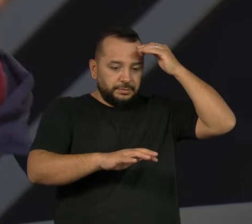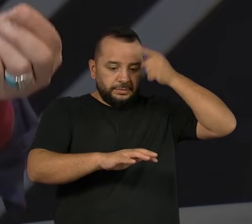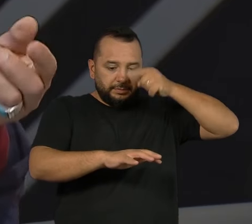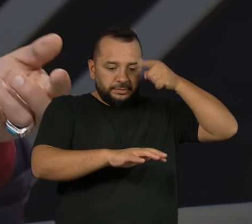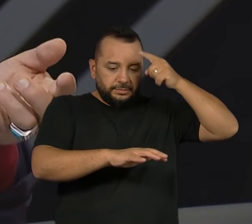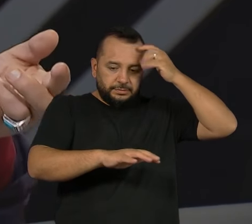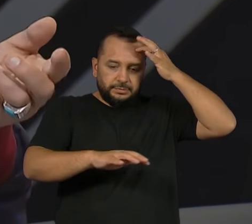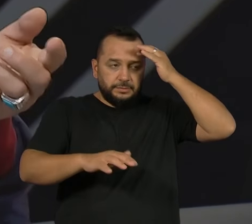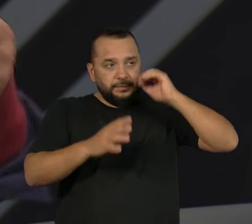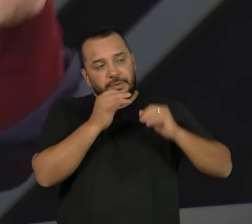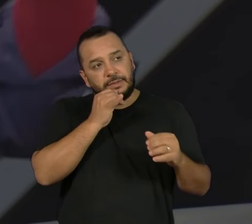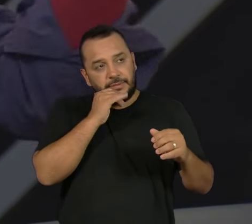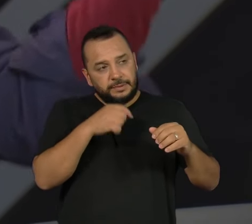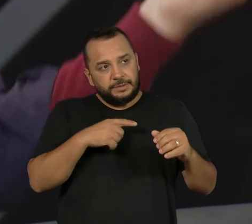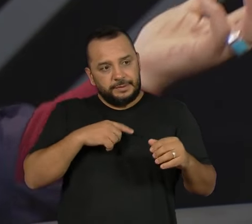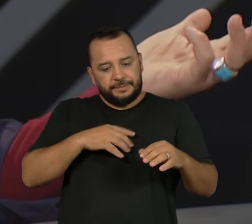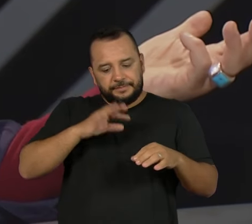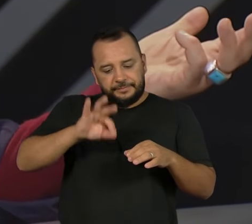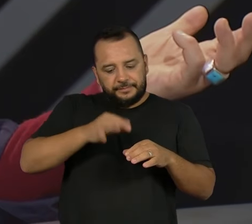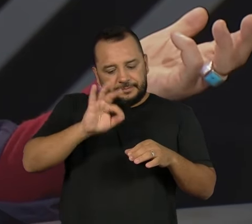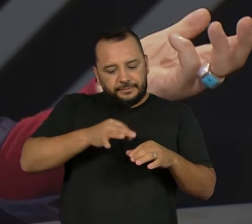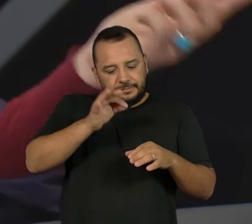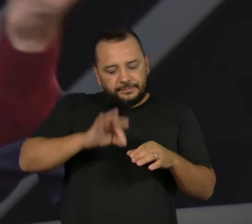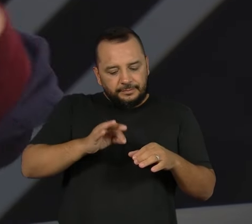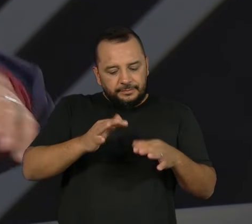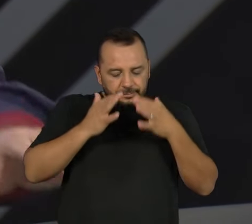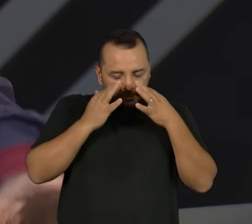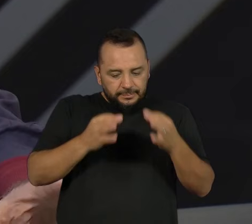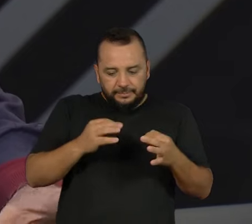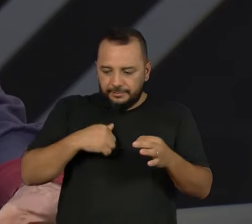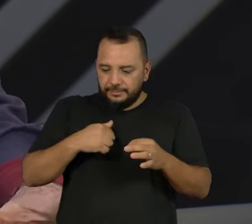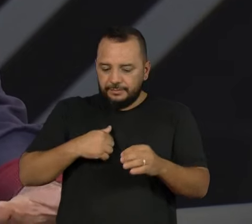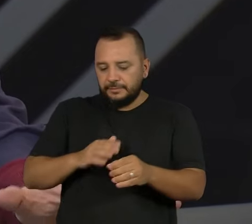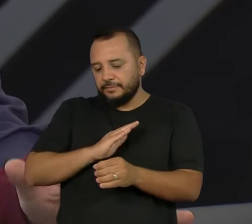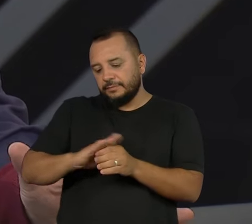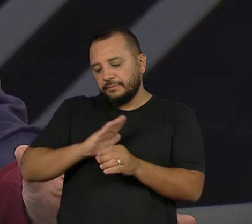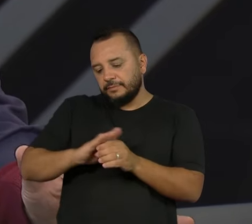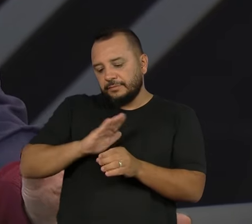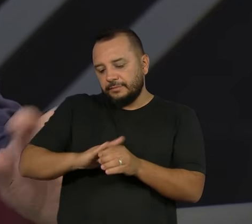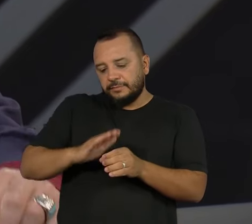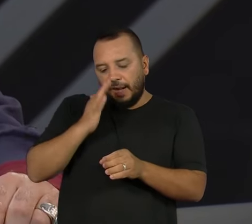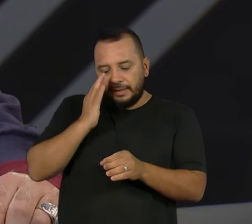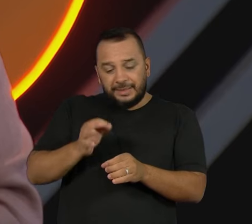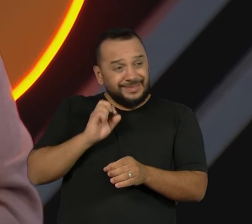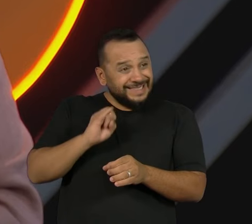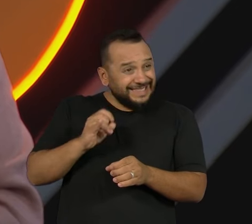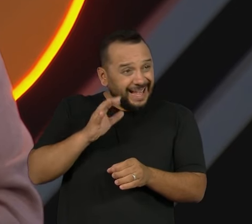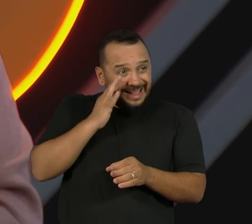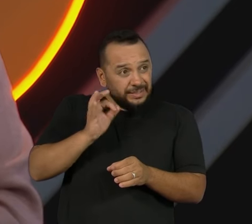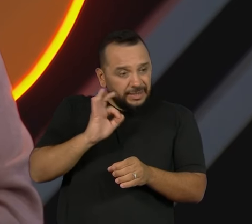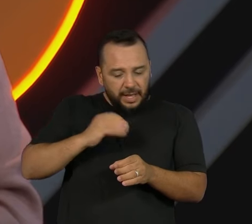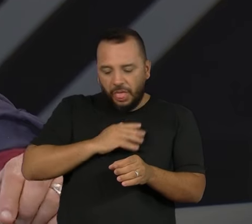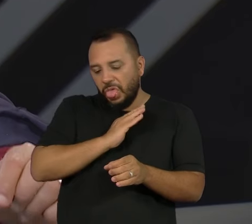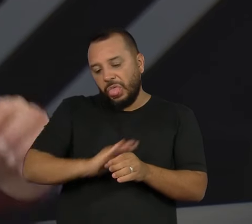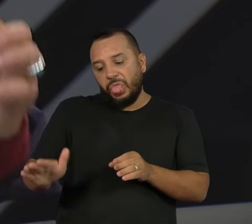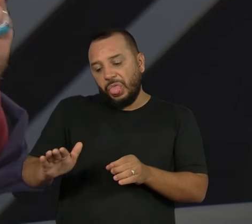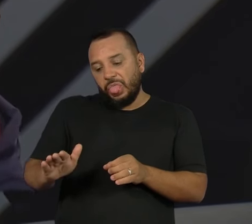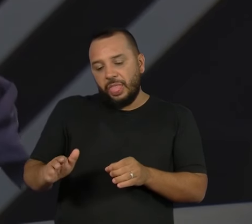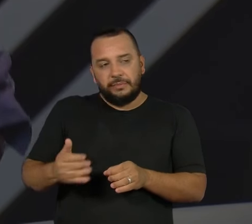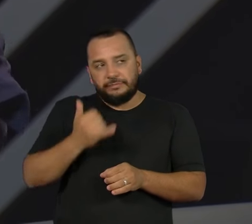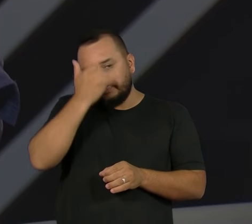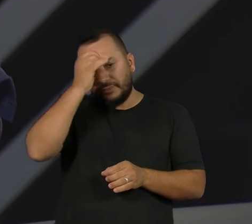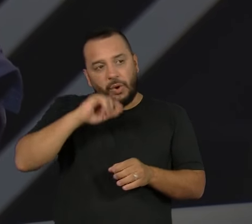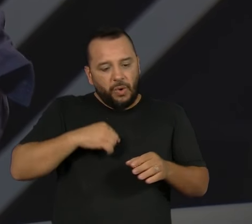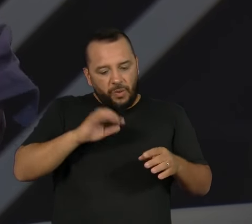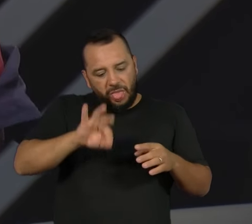ou corta uma cebola sem prestar atenção, porque você vai, no mínimo, cortar teu dedo ou furar o dedo. Então,